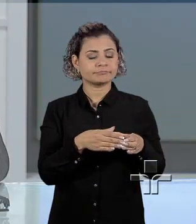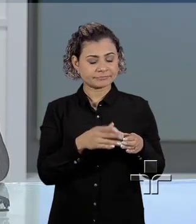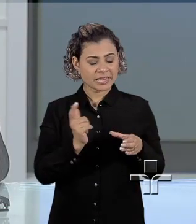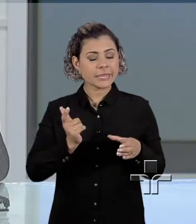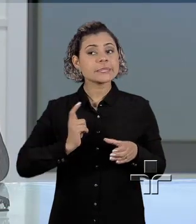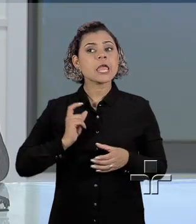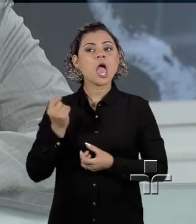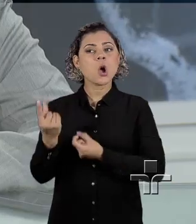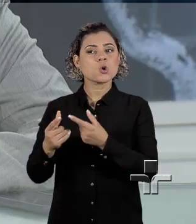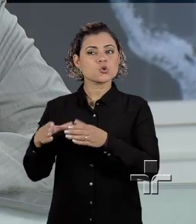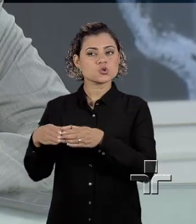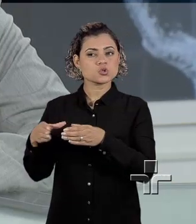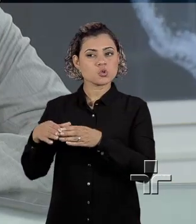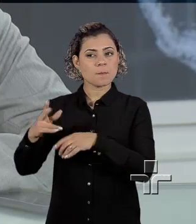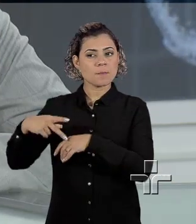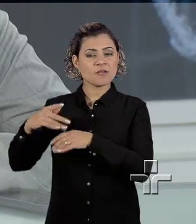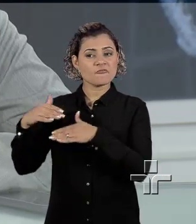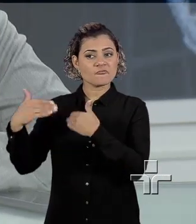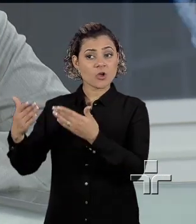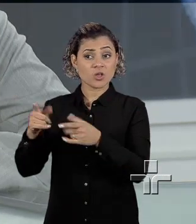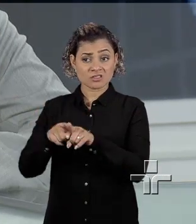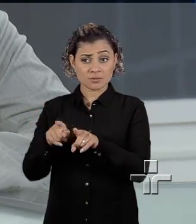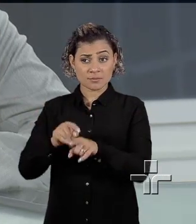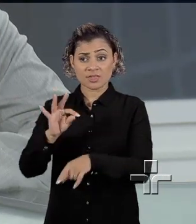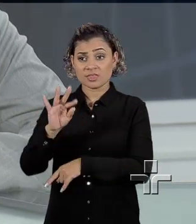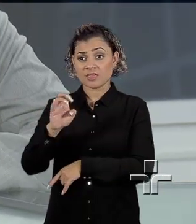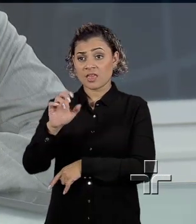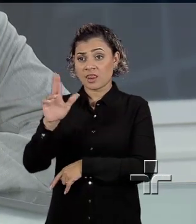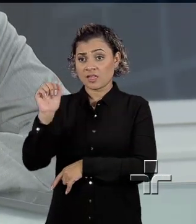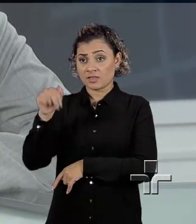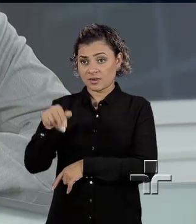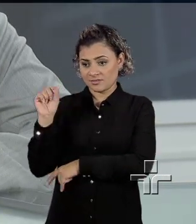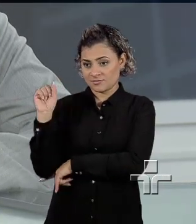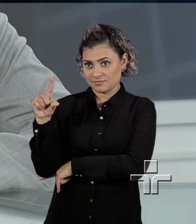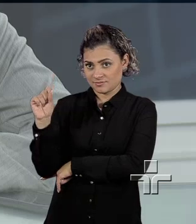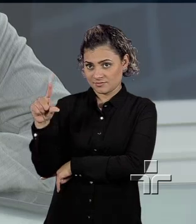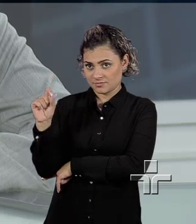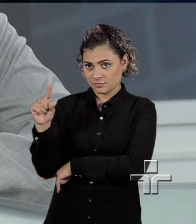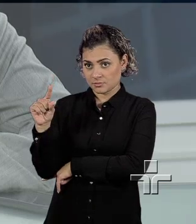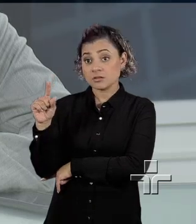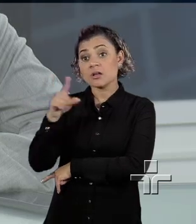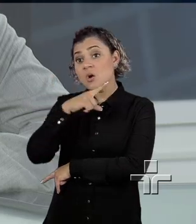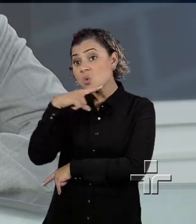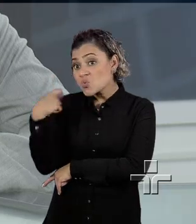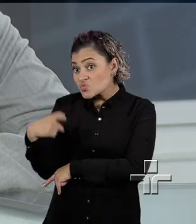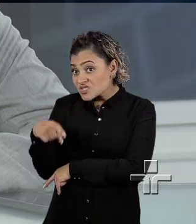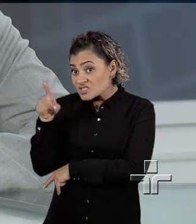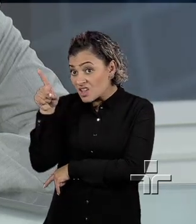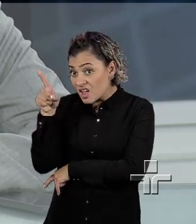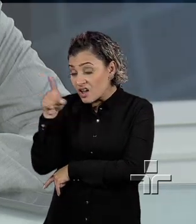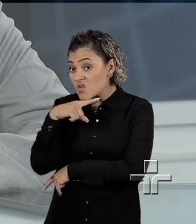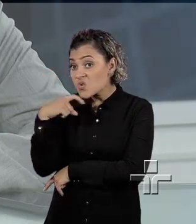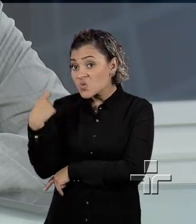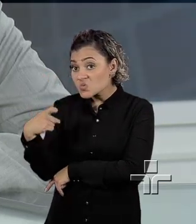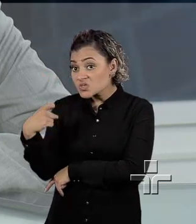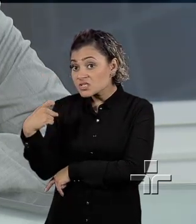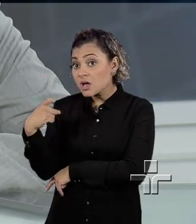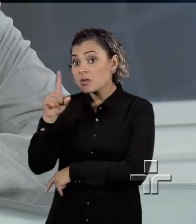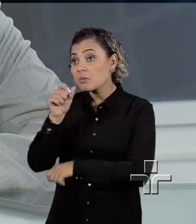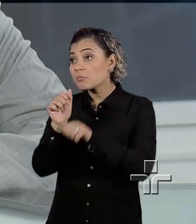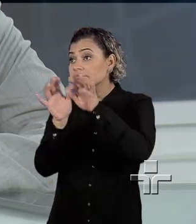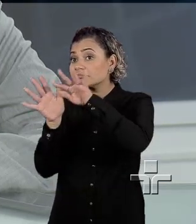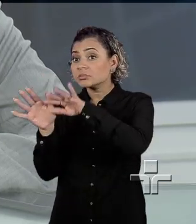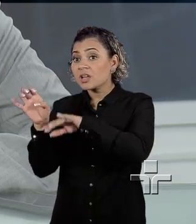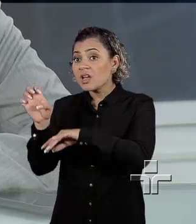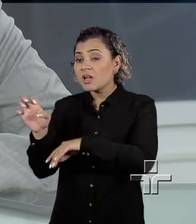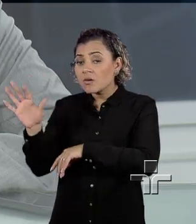internacionais, por exemplo, esse grupo que era dono do Telegram, saiu da Rússia, é um grupo russo, para a Europa, não deram, na